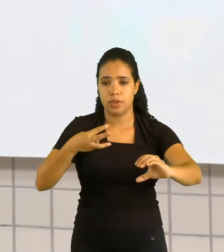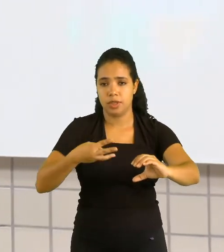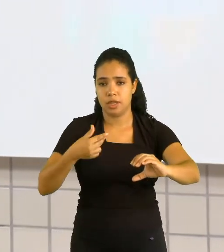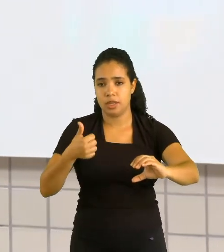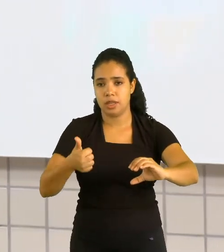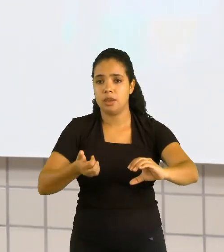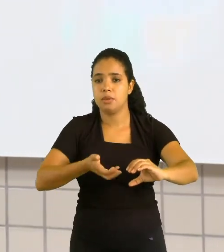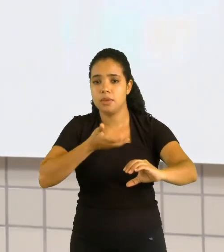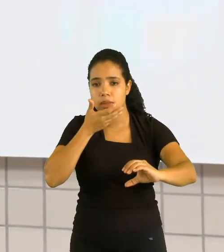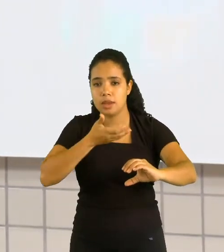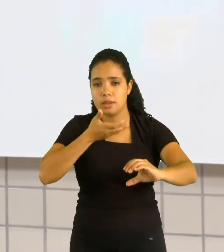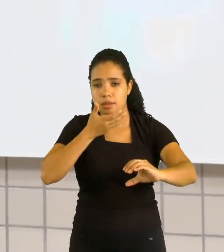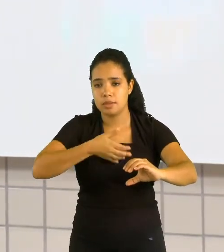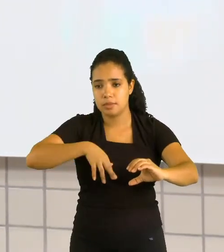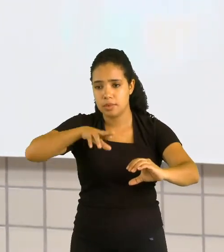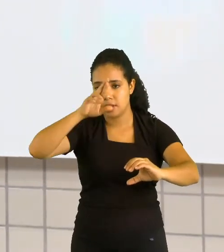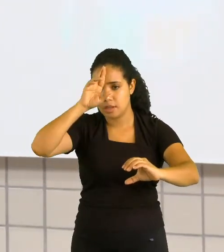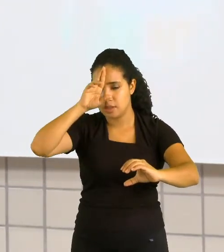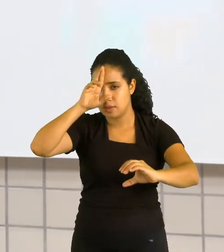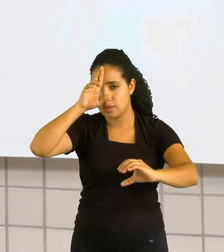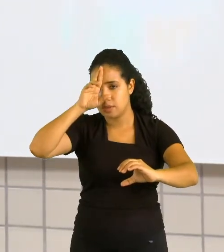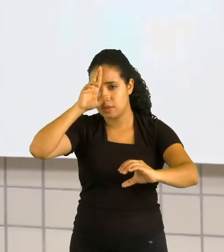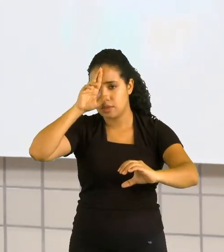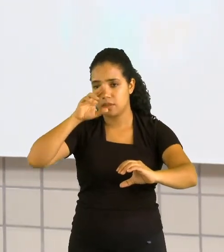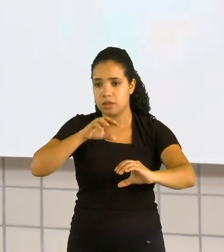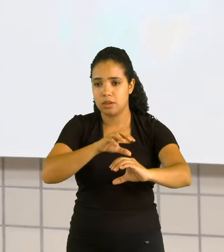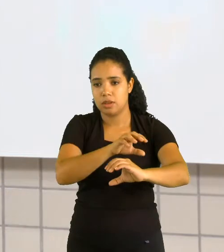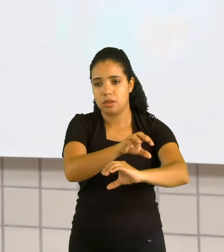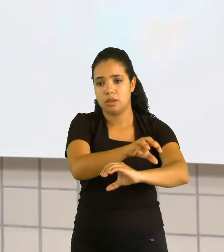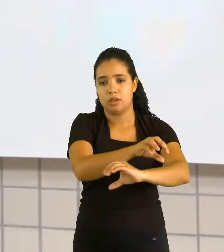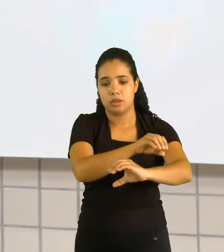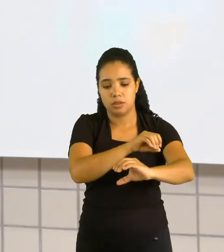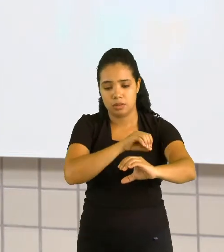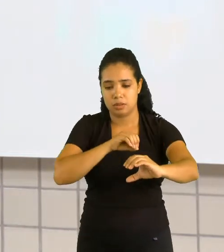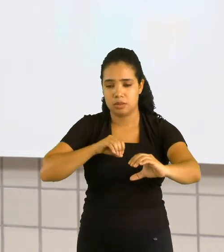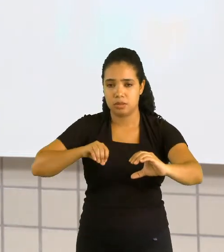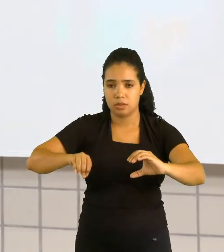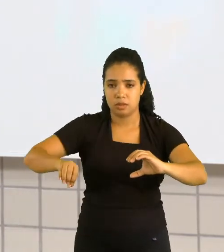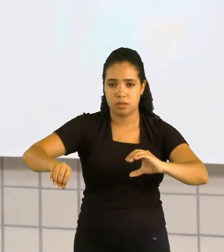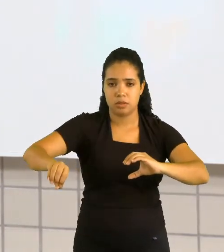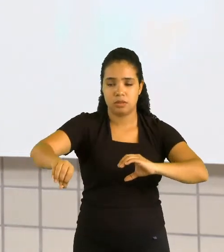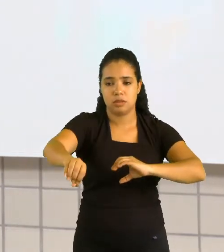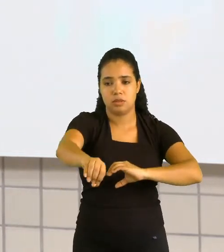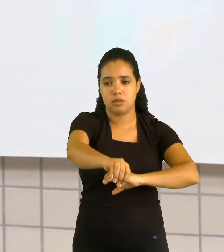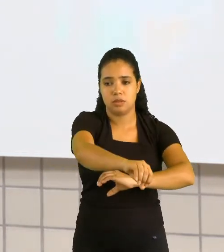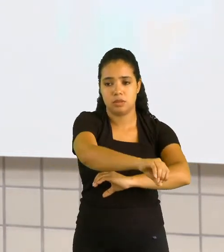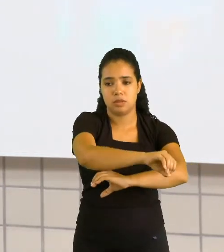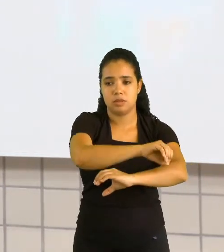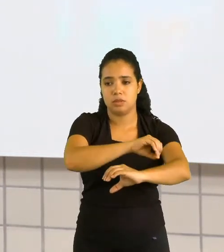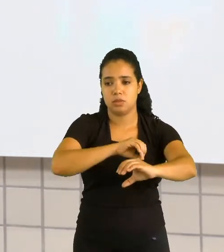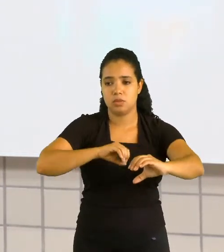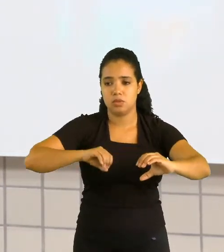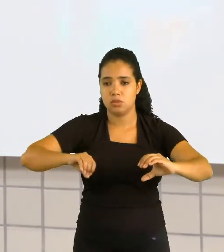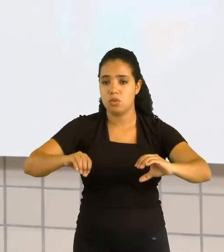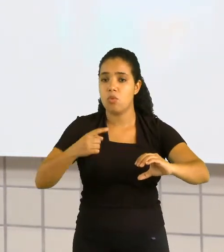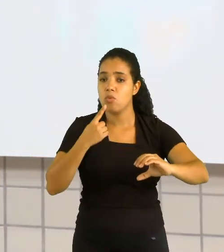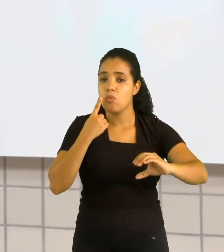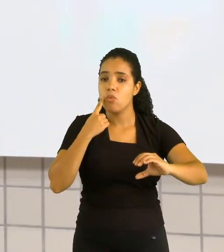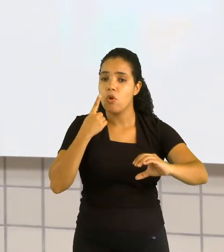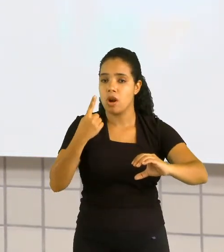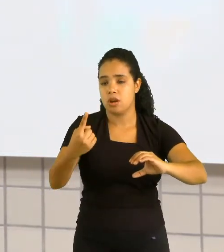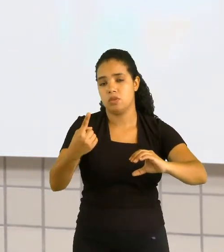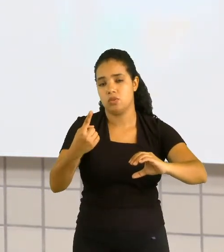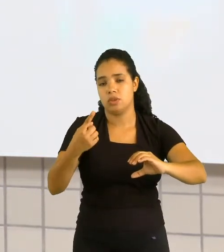dezembro, lá à meia-noite, ela chegou mais ou menos neste ponto. Só que o movimento